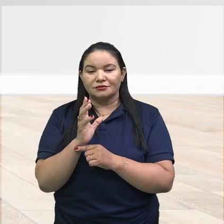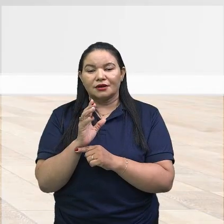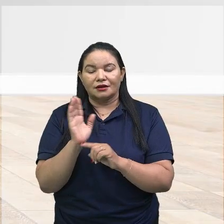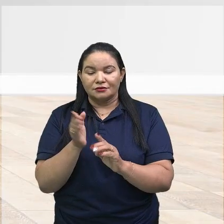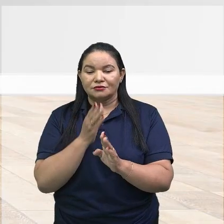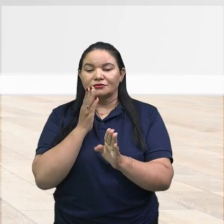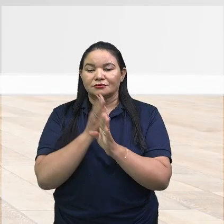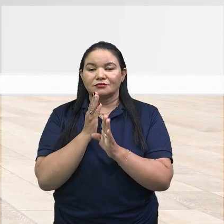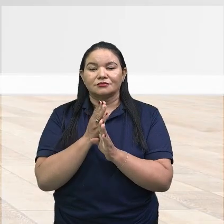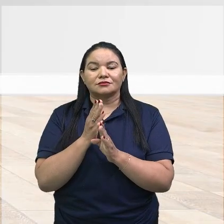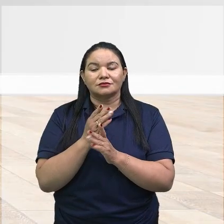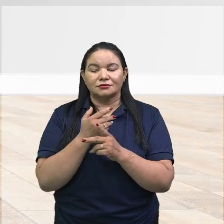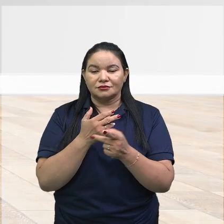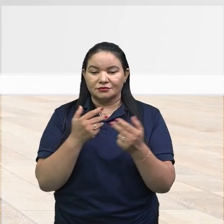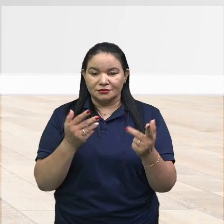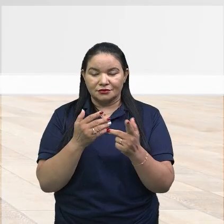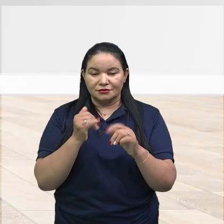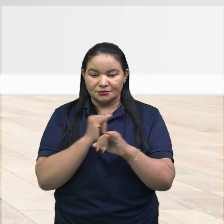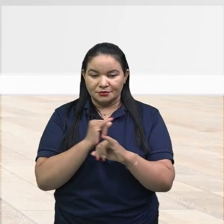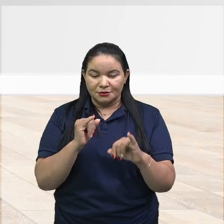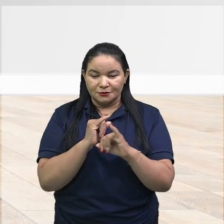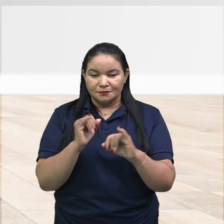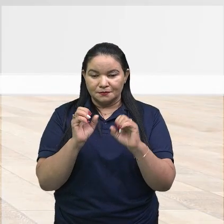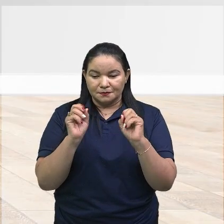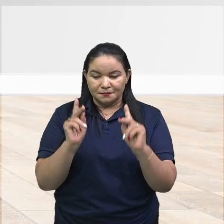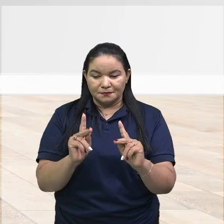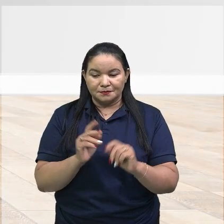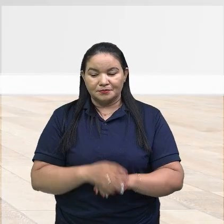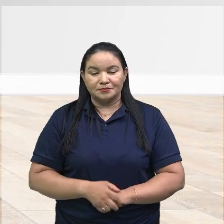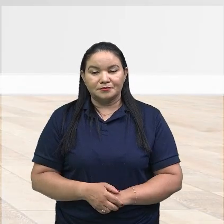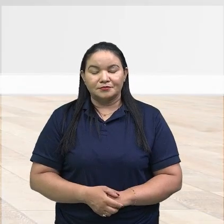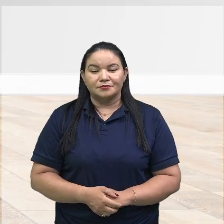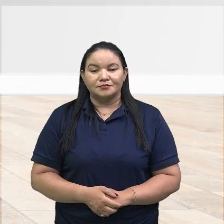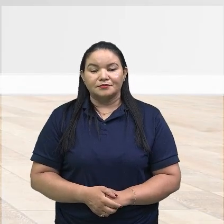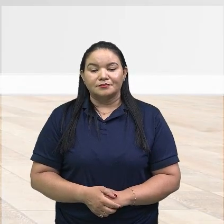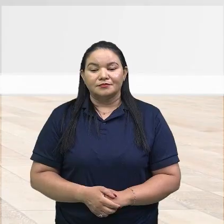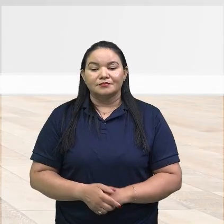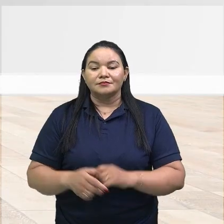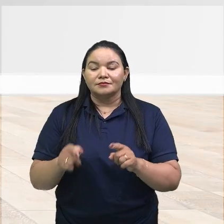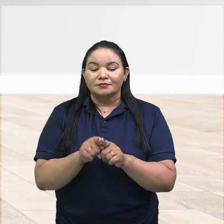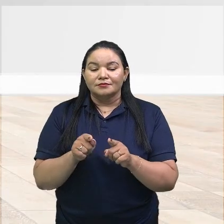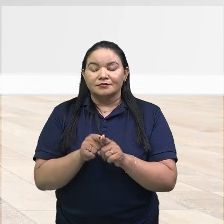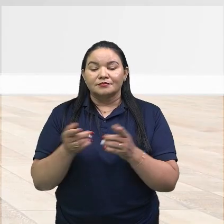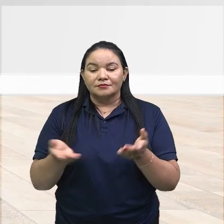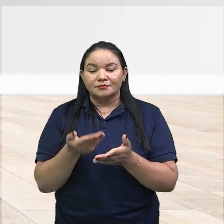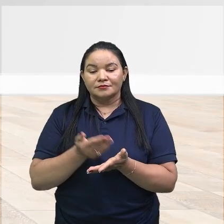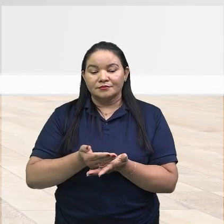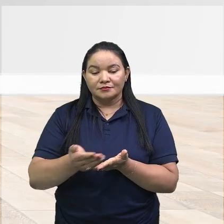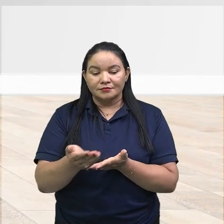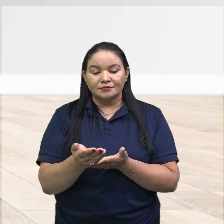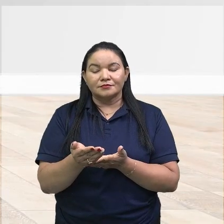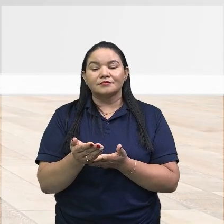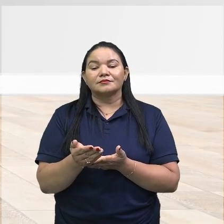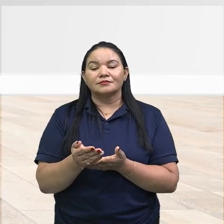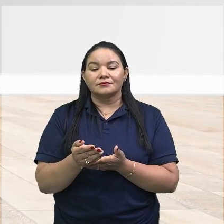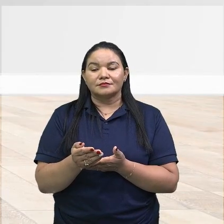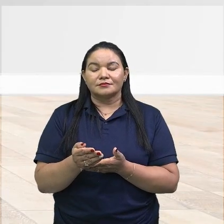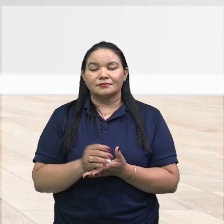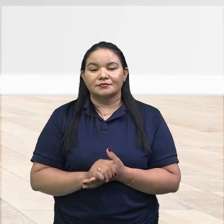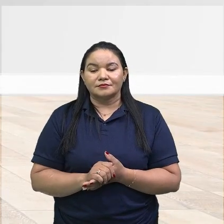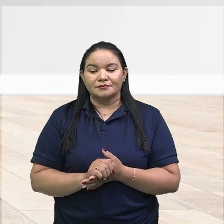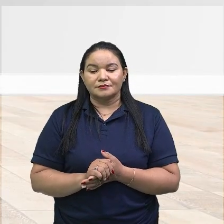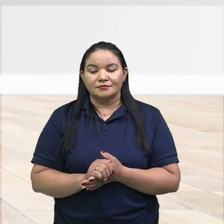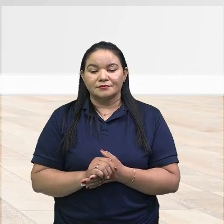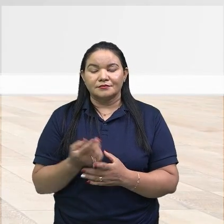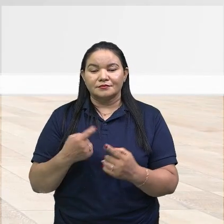identificar algumas mensagens não ditas. E a gente vai continuar falando, né? Já falamos da linguagem verbal e